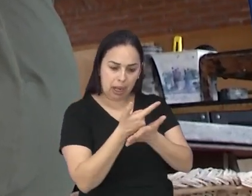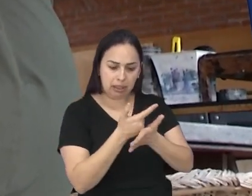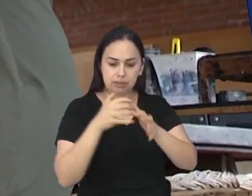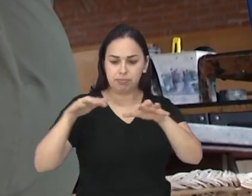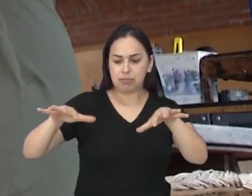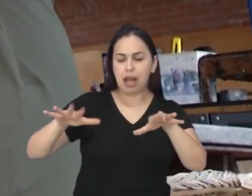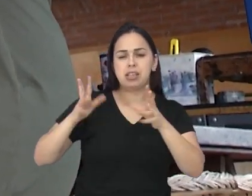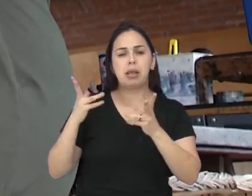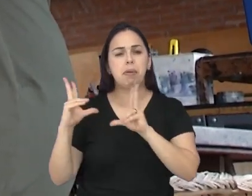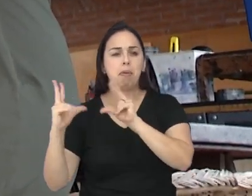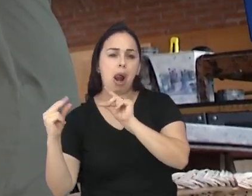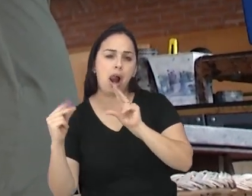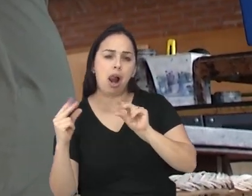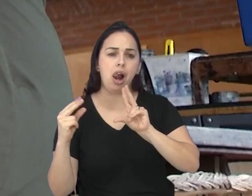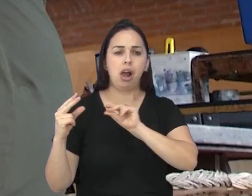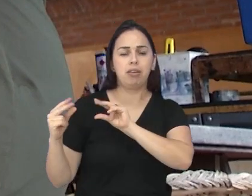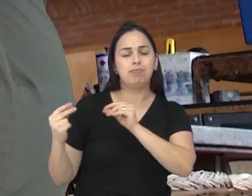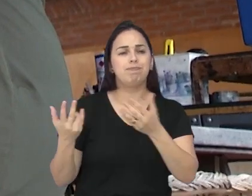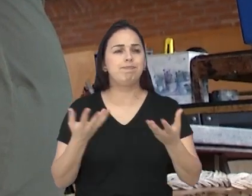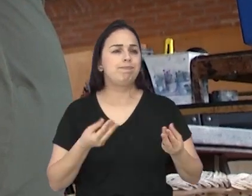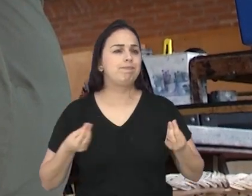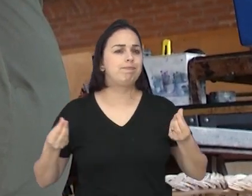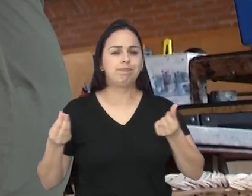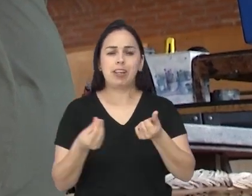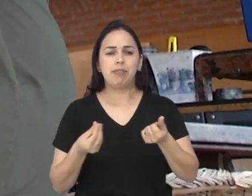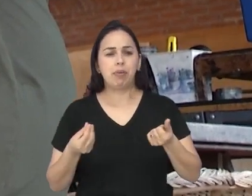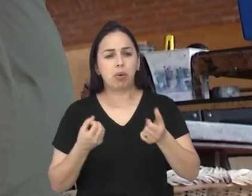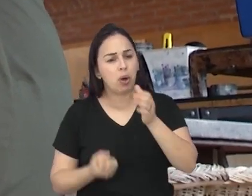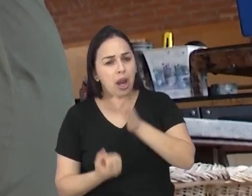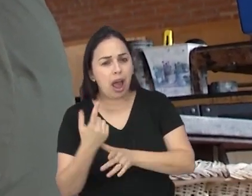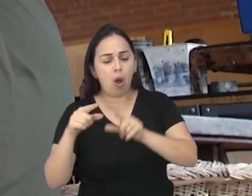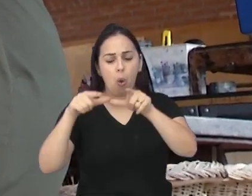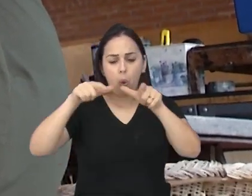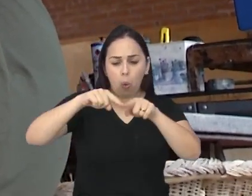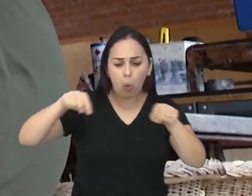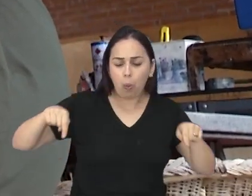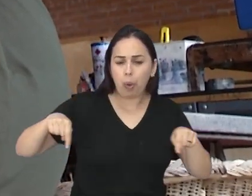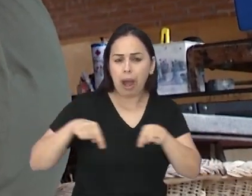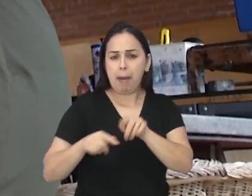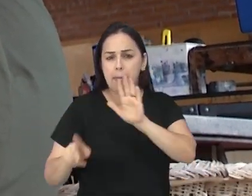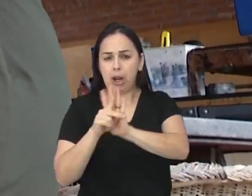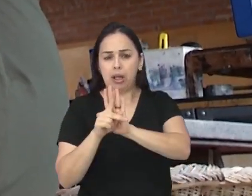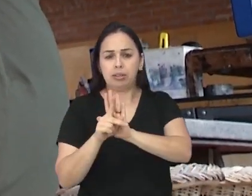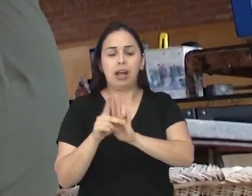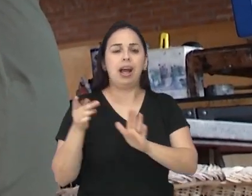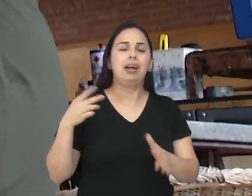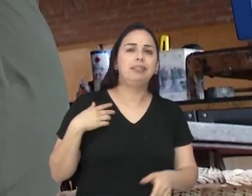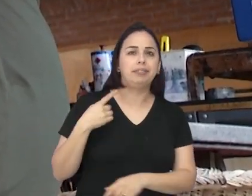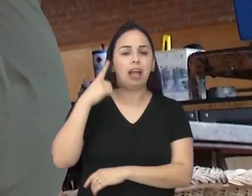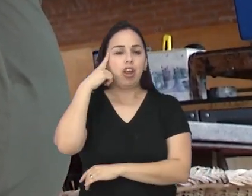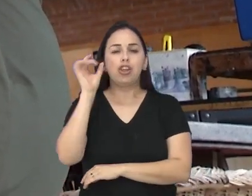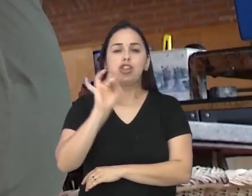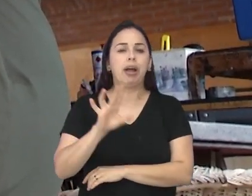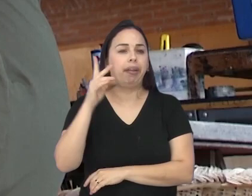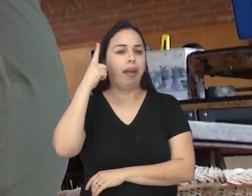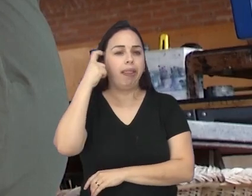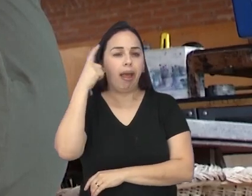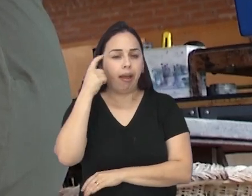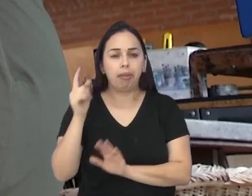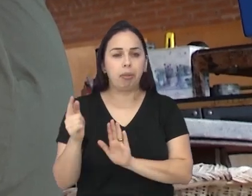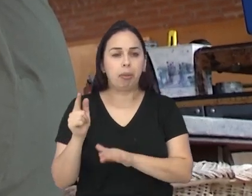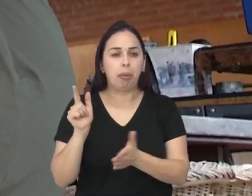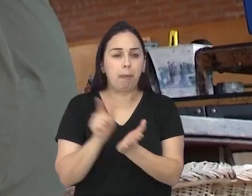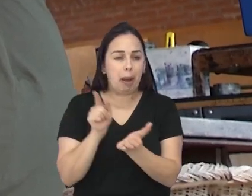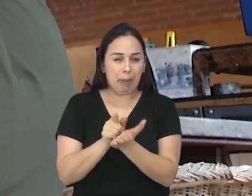gente sempre estava falando, vamos ficar no ateliê, mas ficava muito no vamos fazer, sabe?